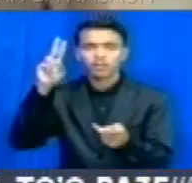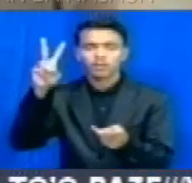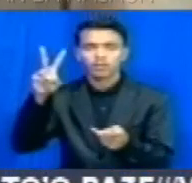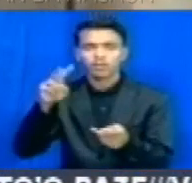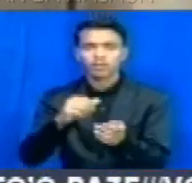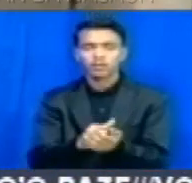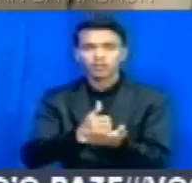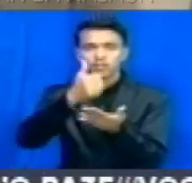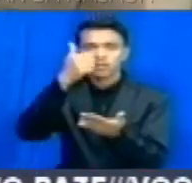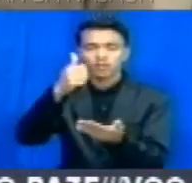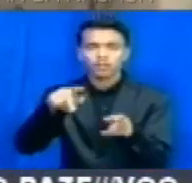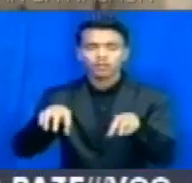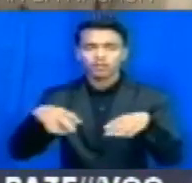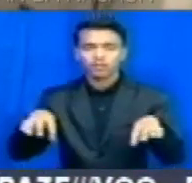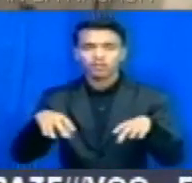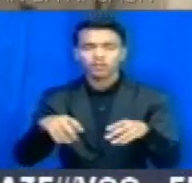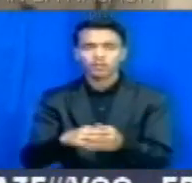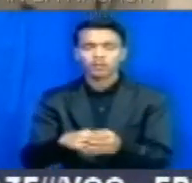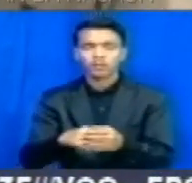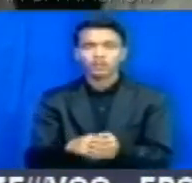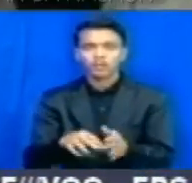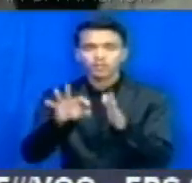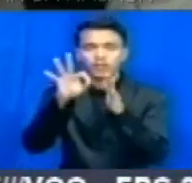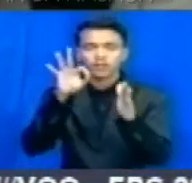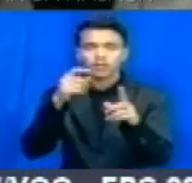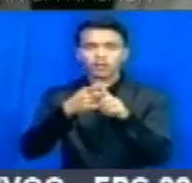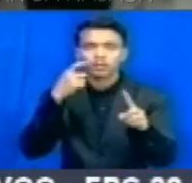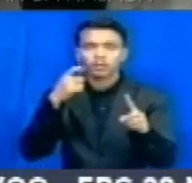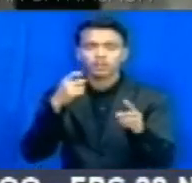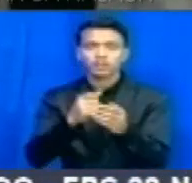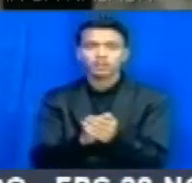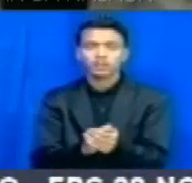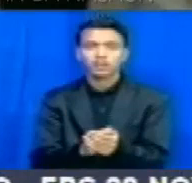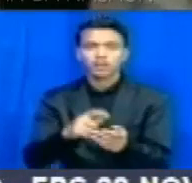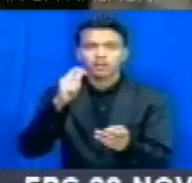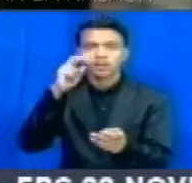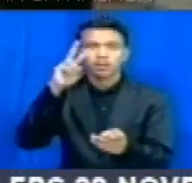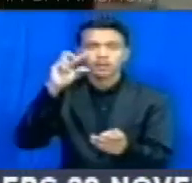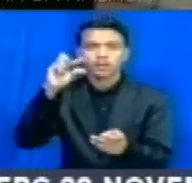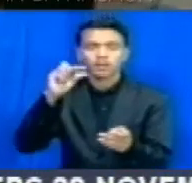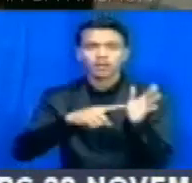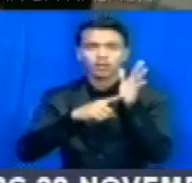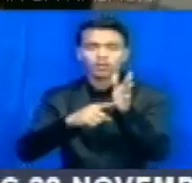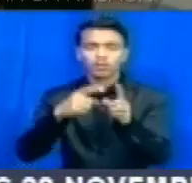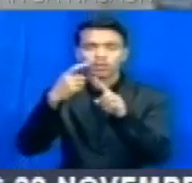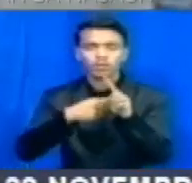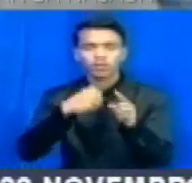Limitada semana na imba projeto ne, a foi selecionado lihusi concurso público na Timor Gap fosa e fulan hira